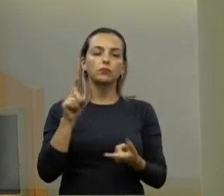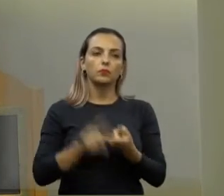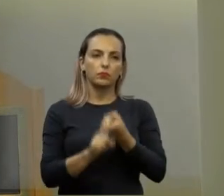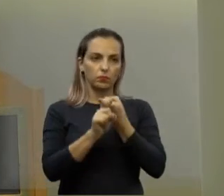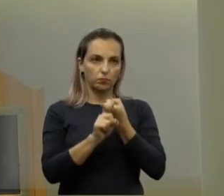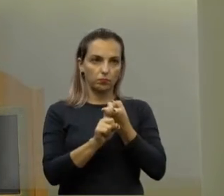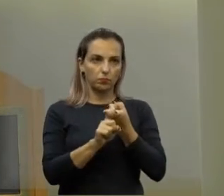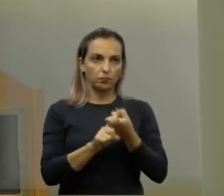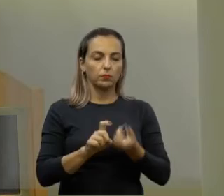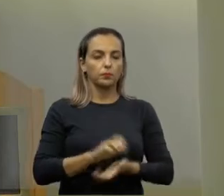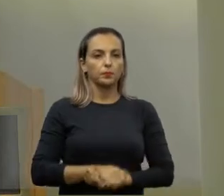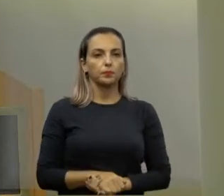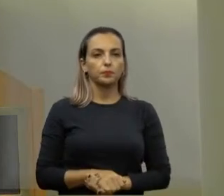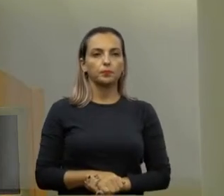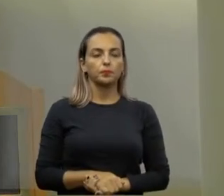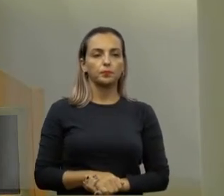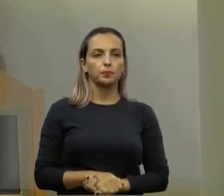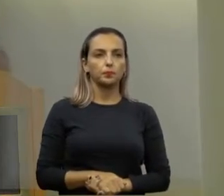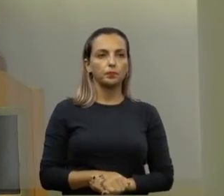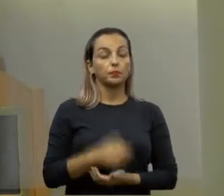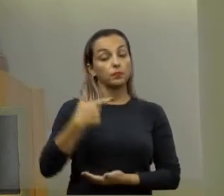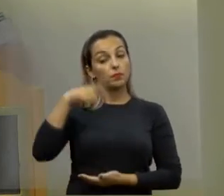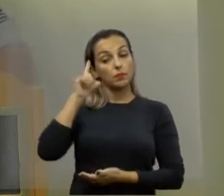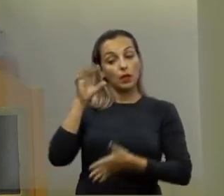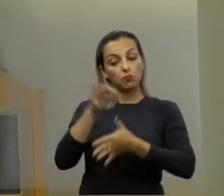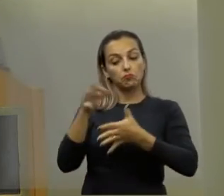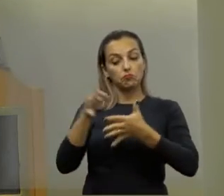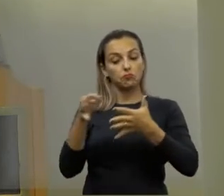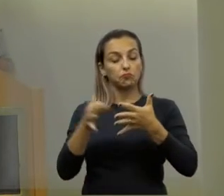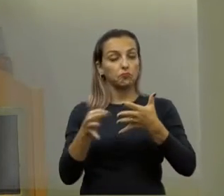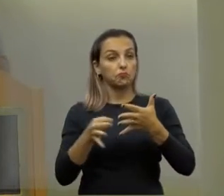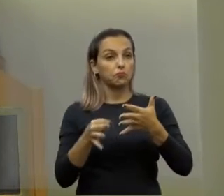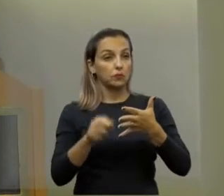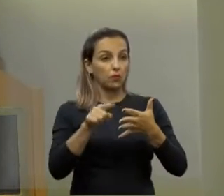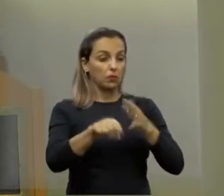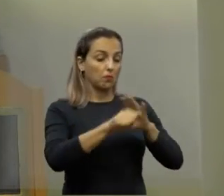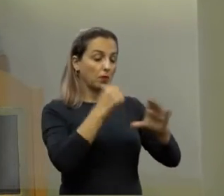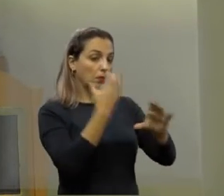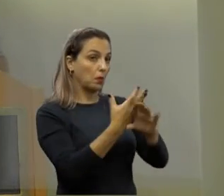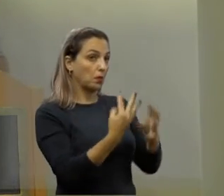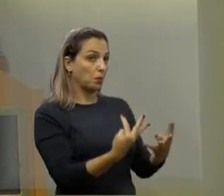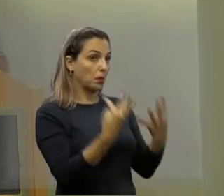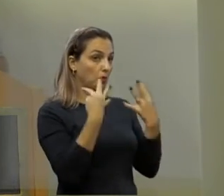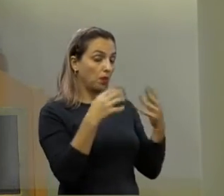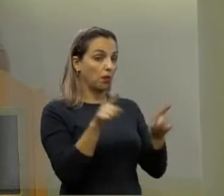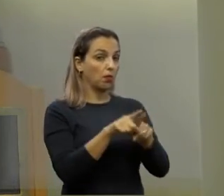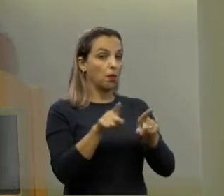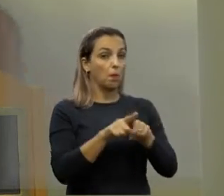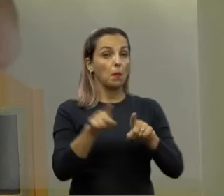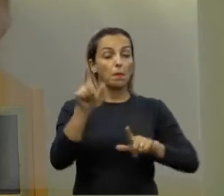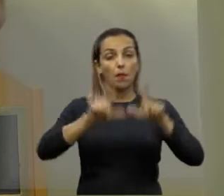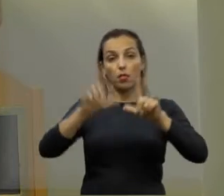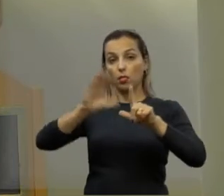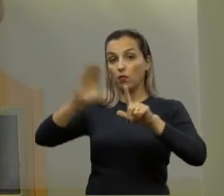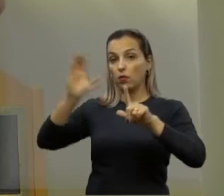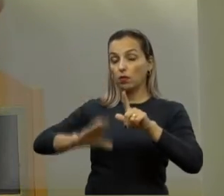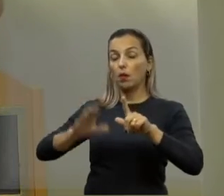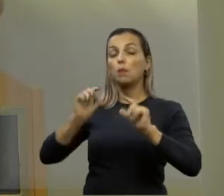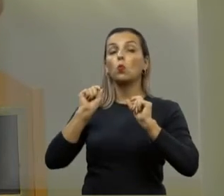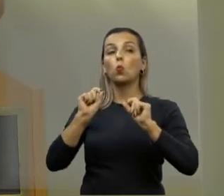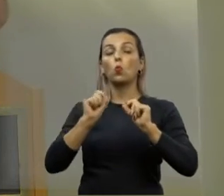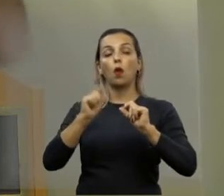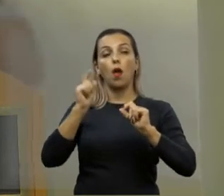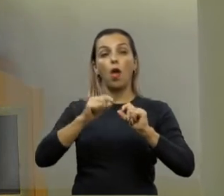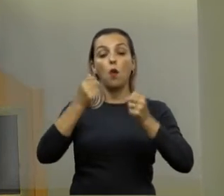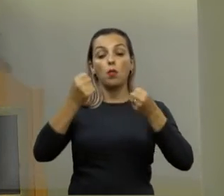antes de colocar em algumas questões aqui para quem nos assiste pelo Facebook e está nos acompanhando também para te ver pela rádio